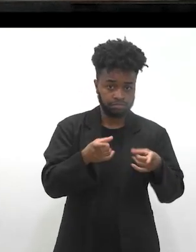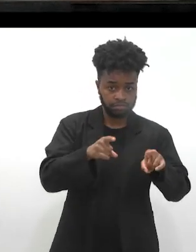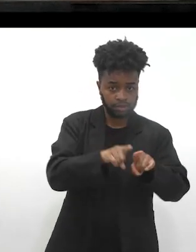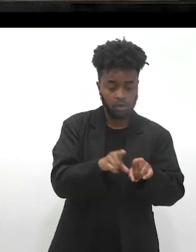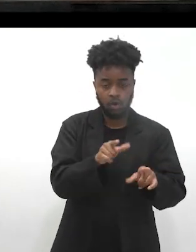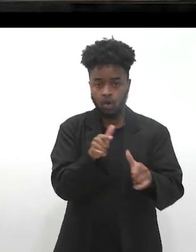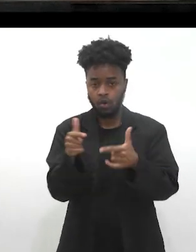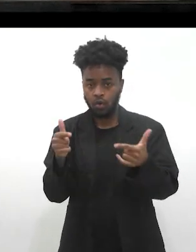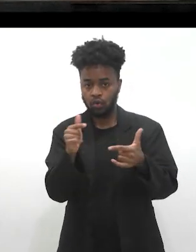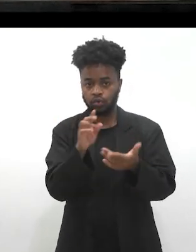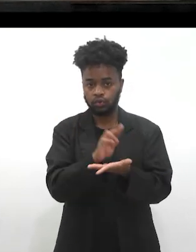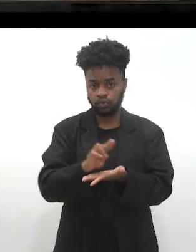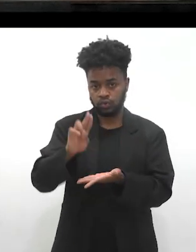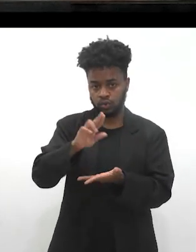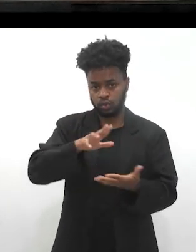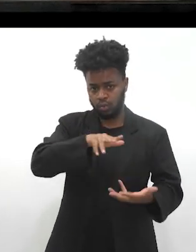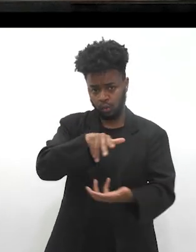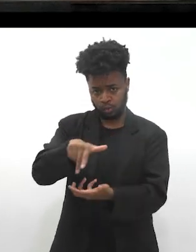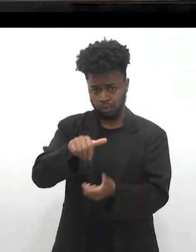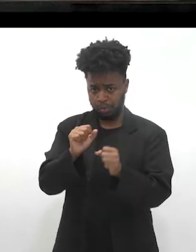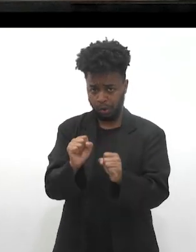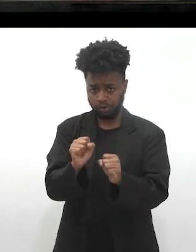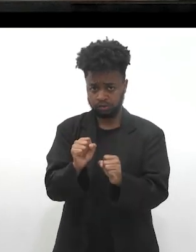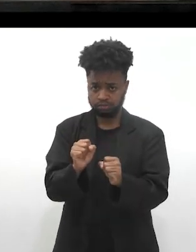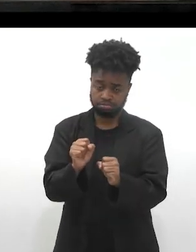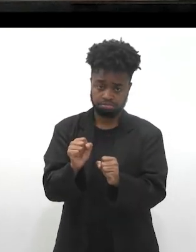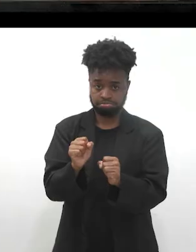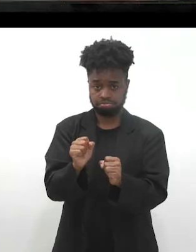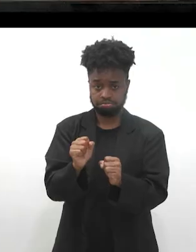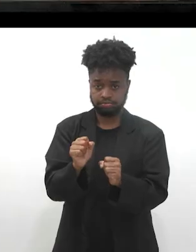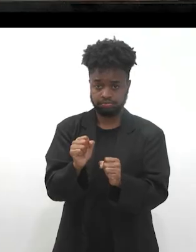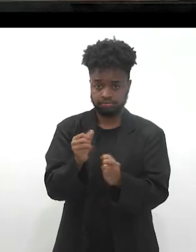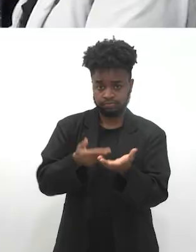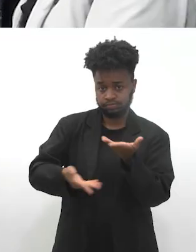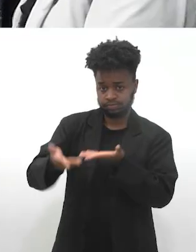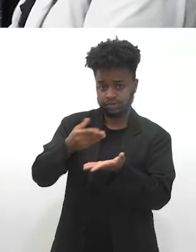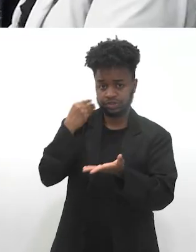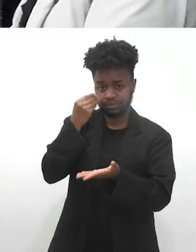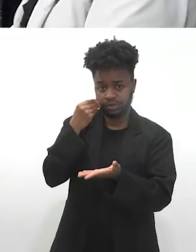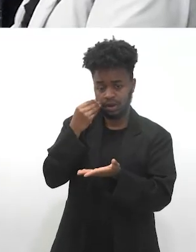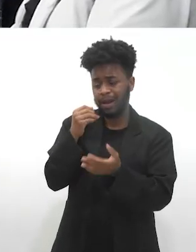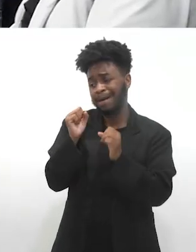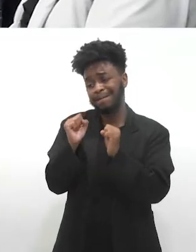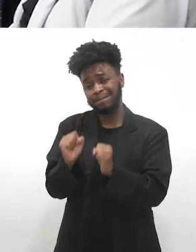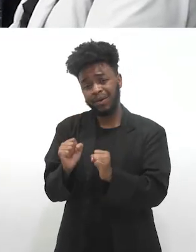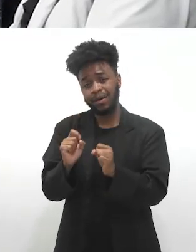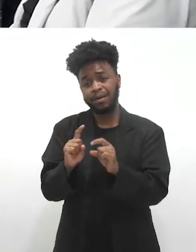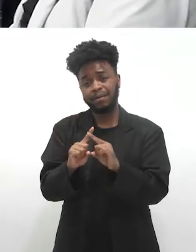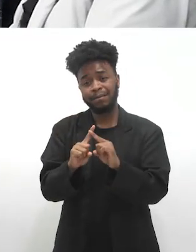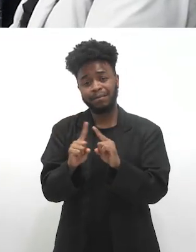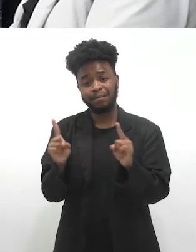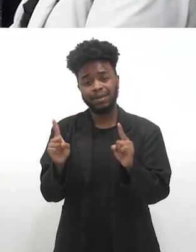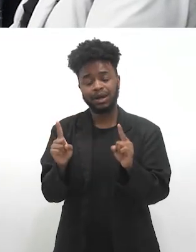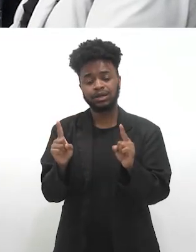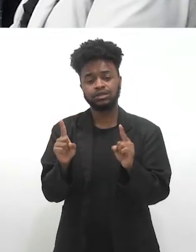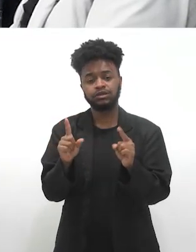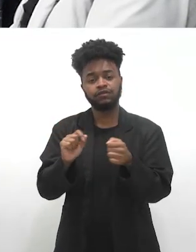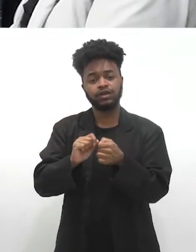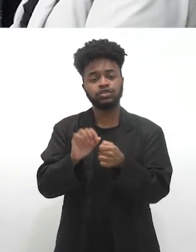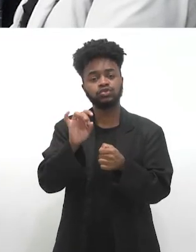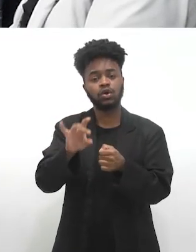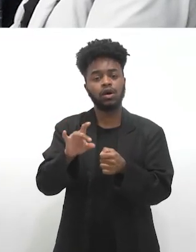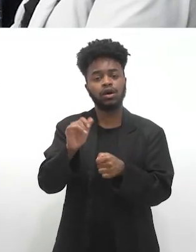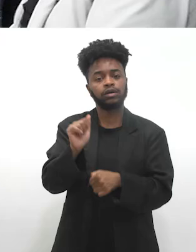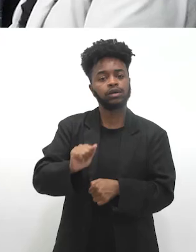convênio com as universidades do mundo afora, enfim, de troca de experiência? Pode, mas isso a gente acaba fazendo via